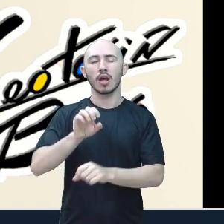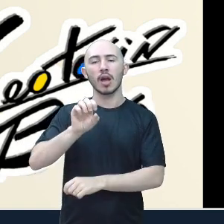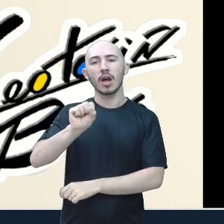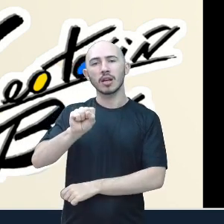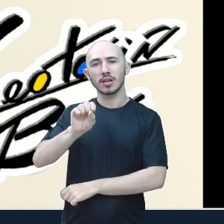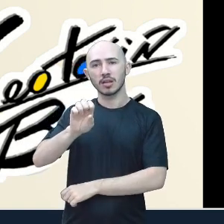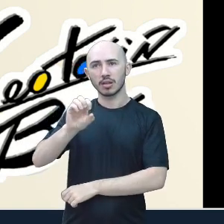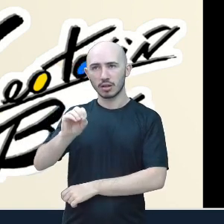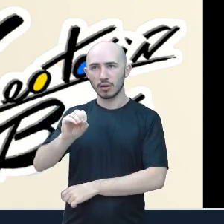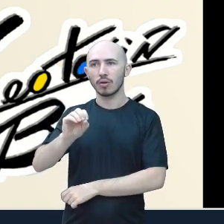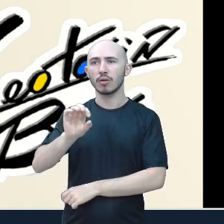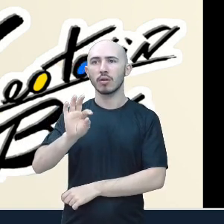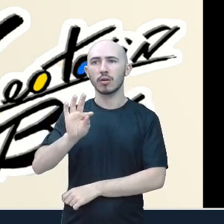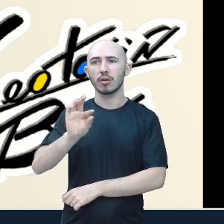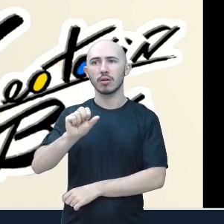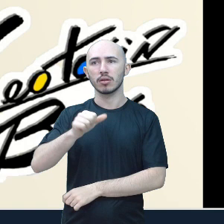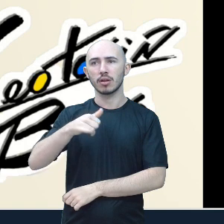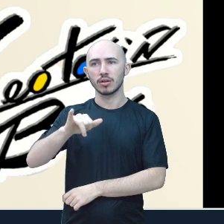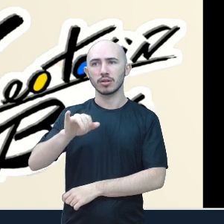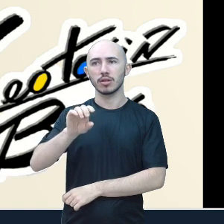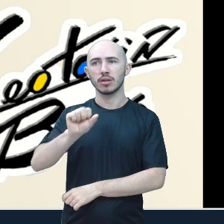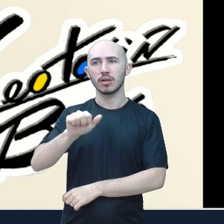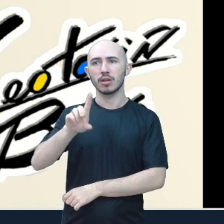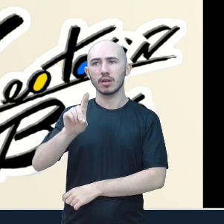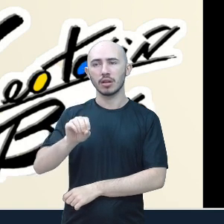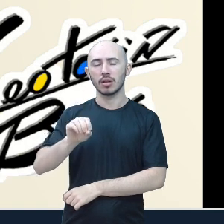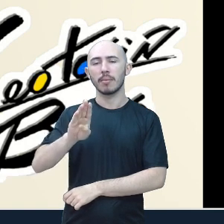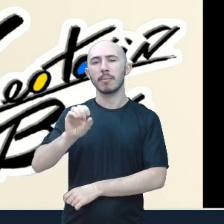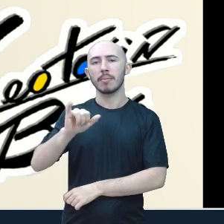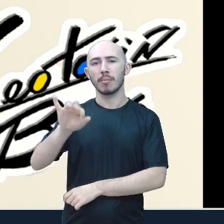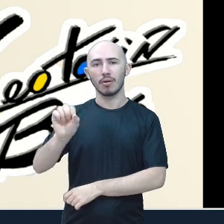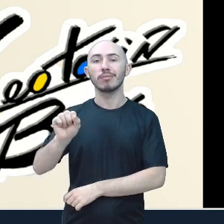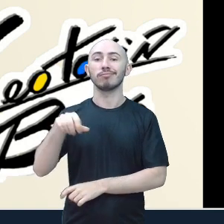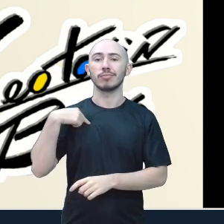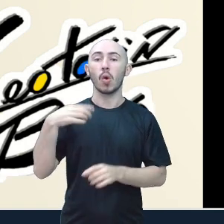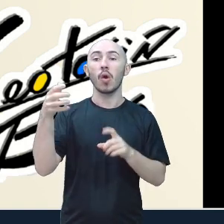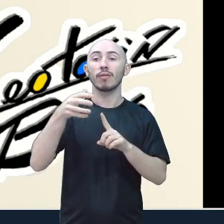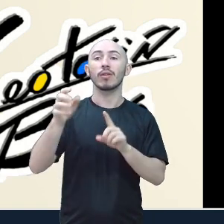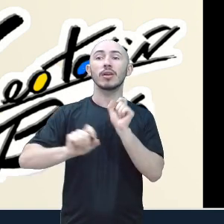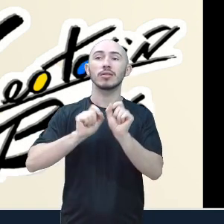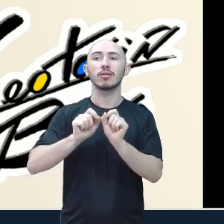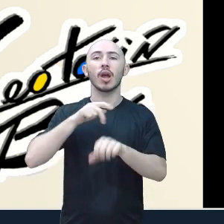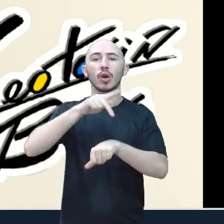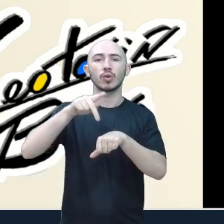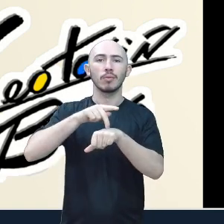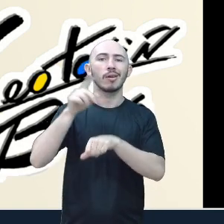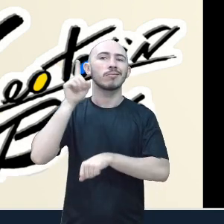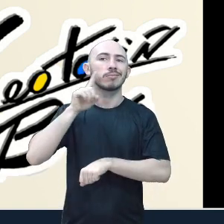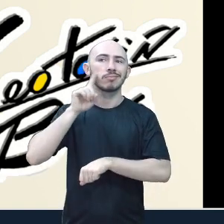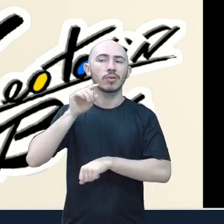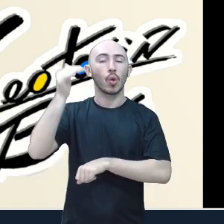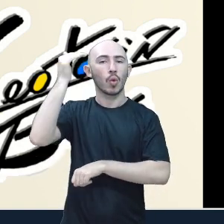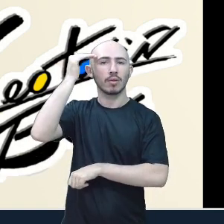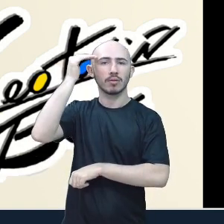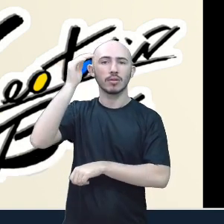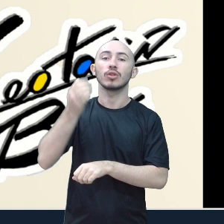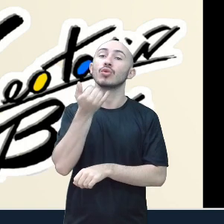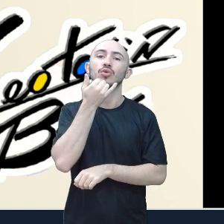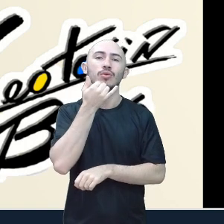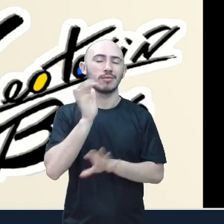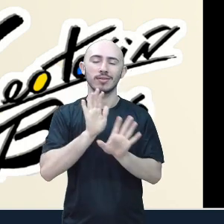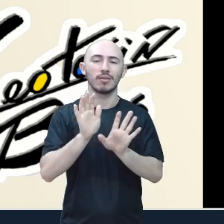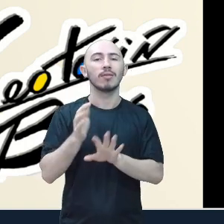marcou um momento revolucionário na história da música pop sul-americana. Ou sul-coreana.